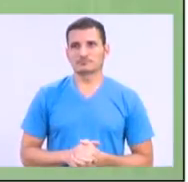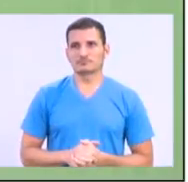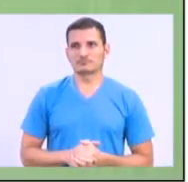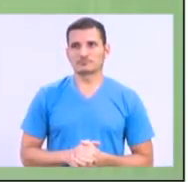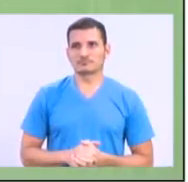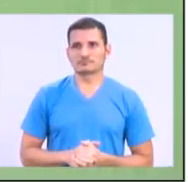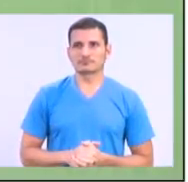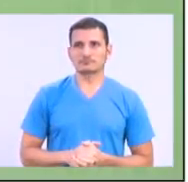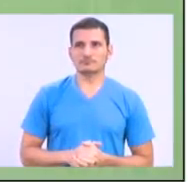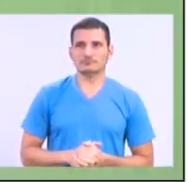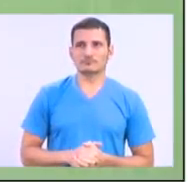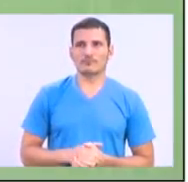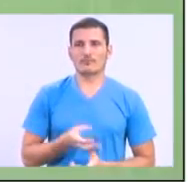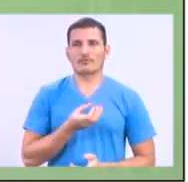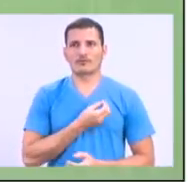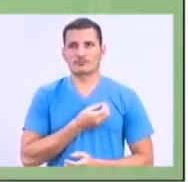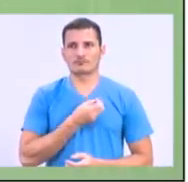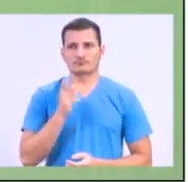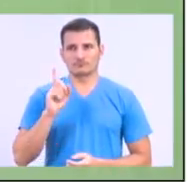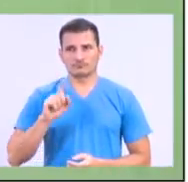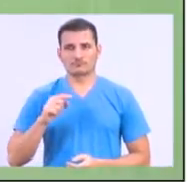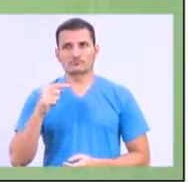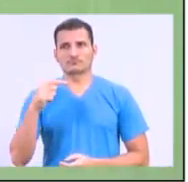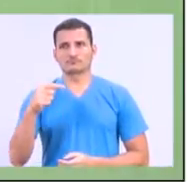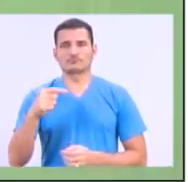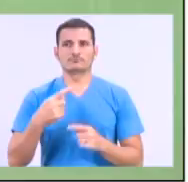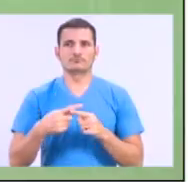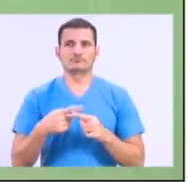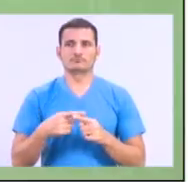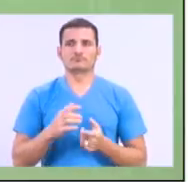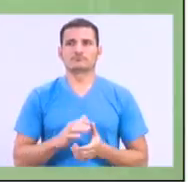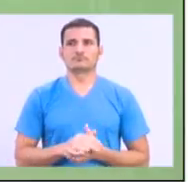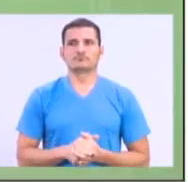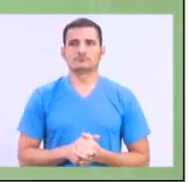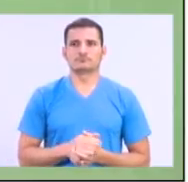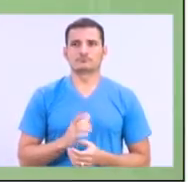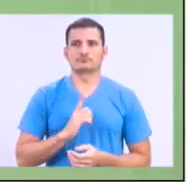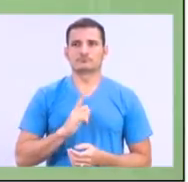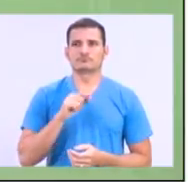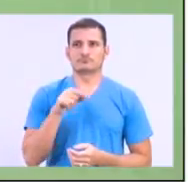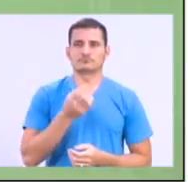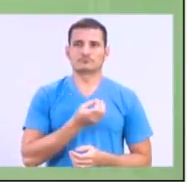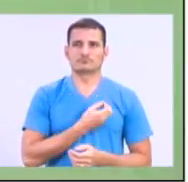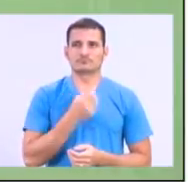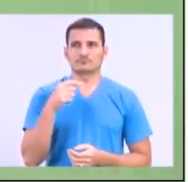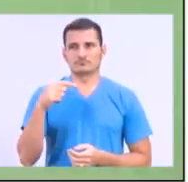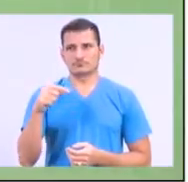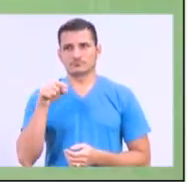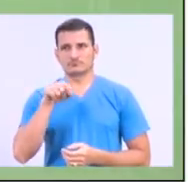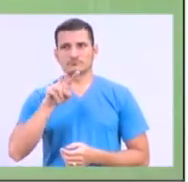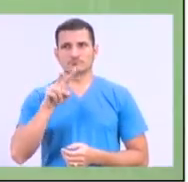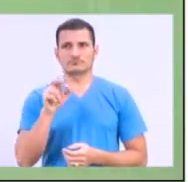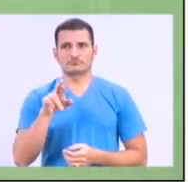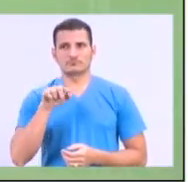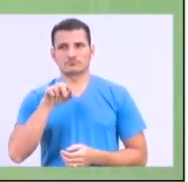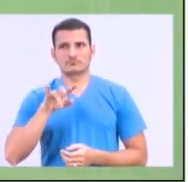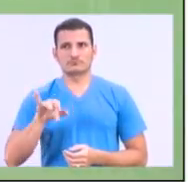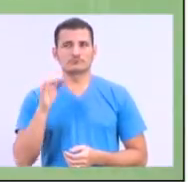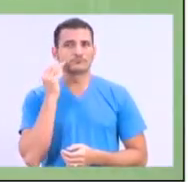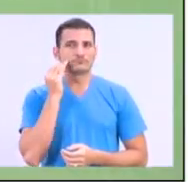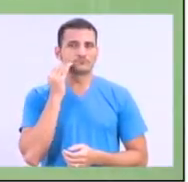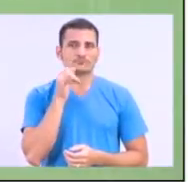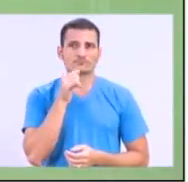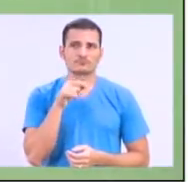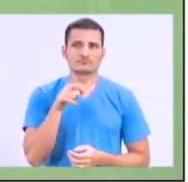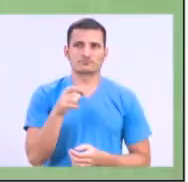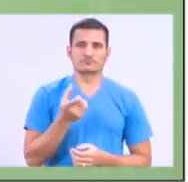O valor é negativo. Por quê? A gente já tem um valor negativo declarado na variável e ele vai testar para verificar